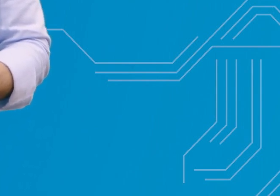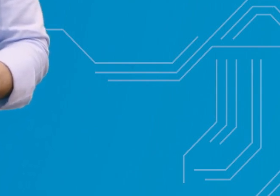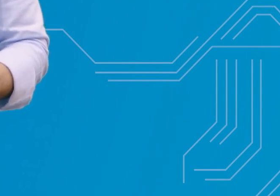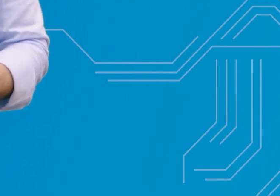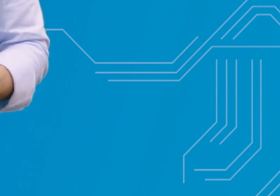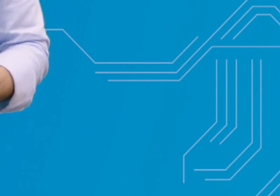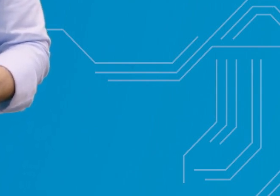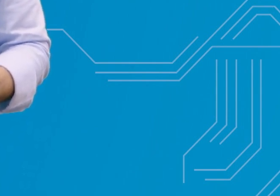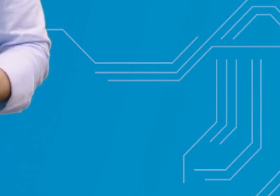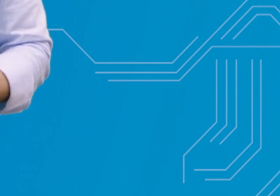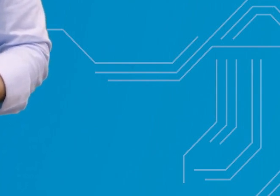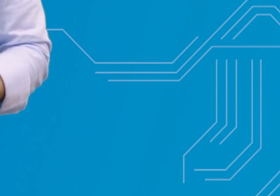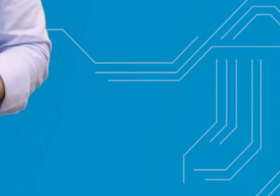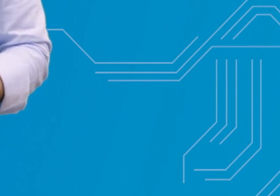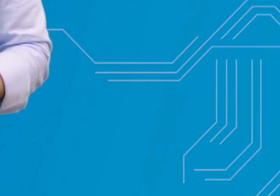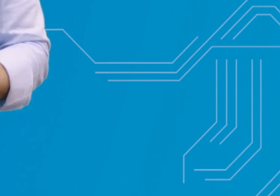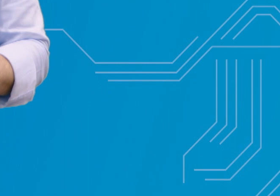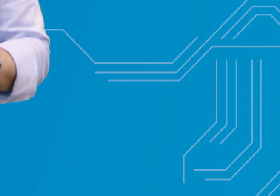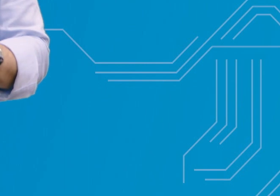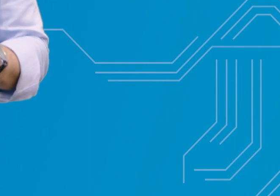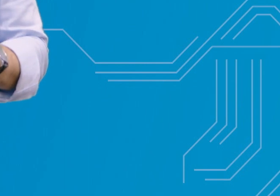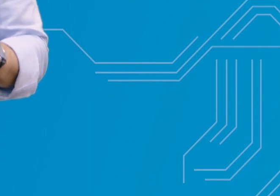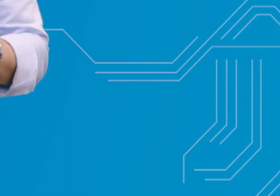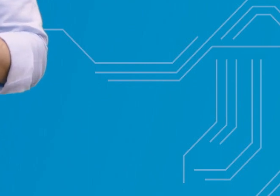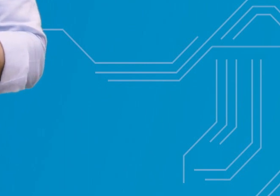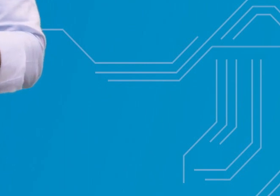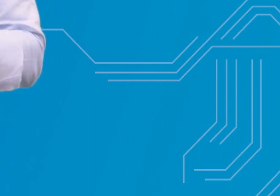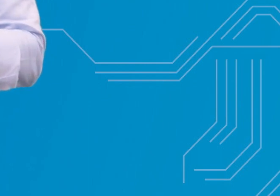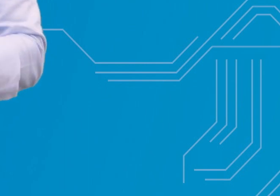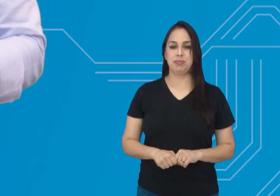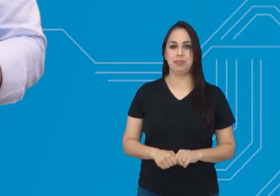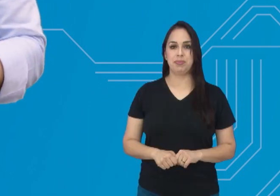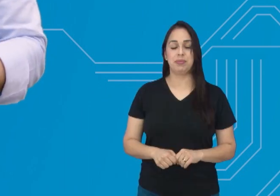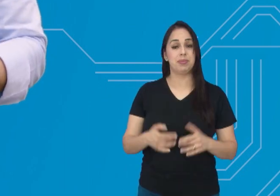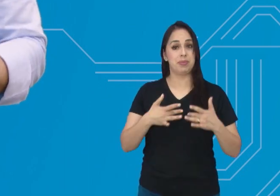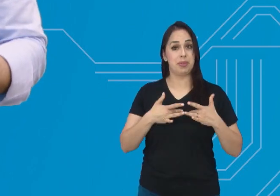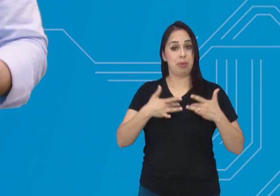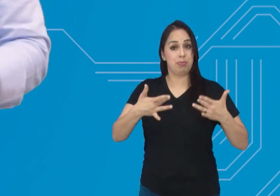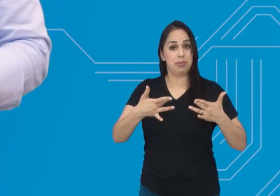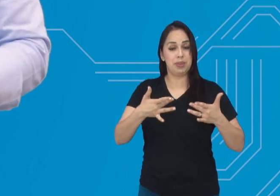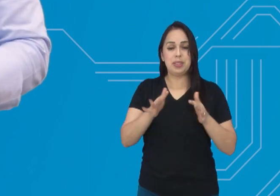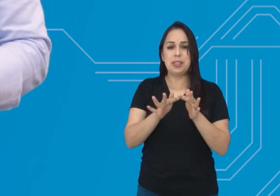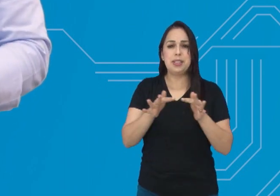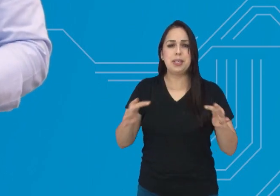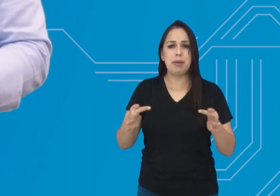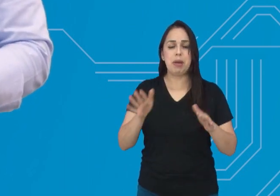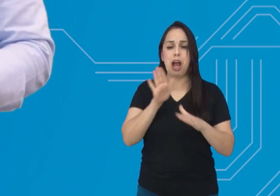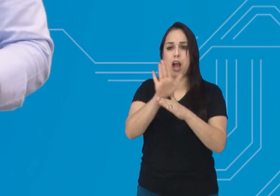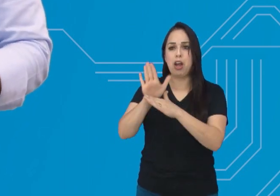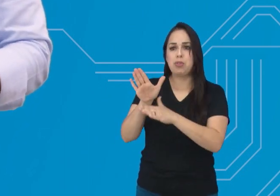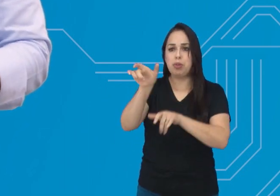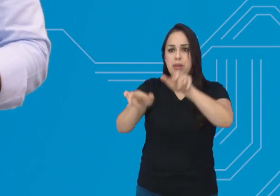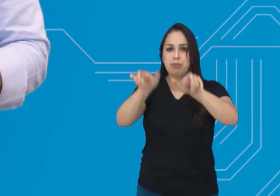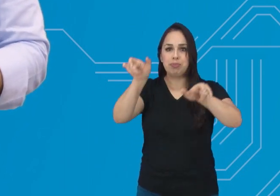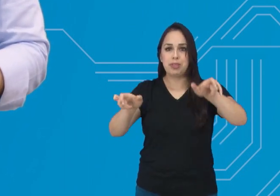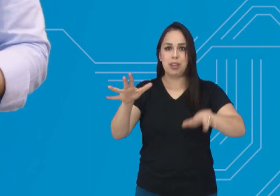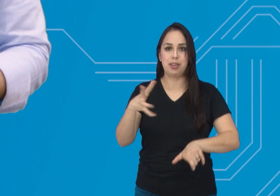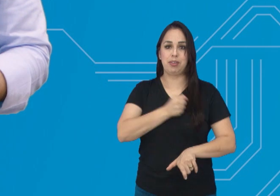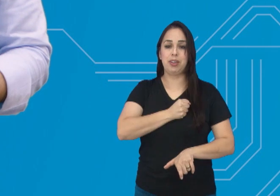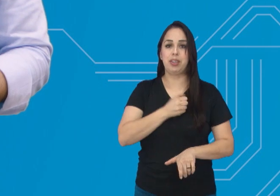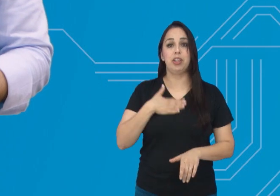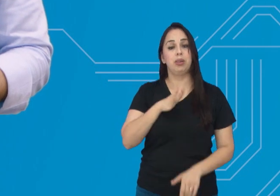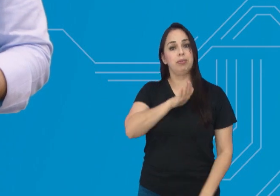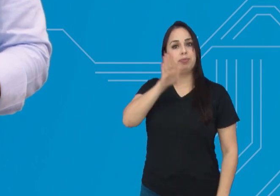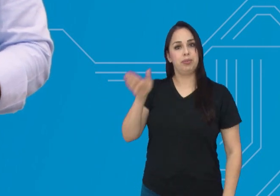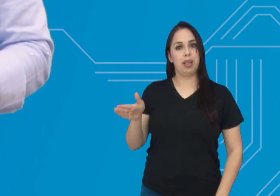incentivar que mais pessoas se tornem doadoras e também discutir o quanto este ato simples pode ajudar a salvar vidas. E a gente foi até o Banco